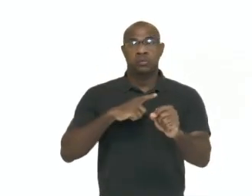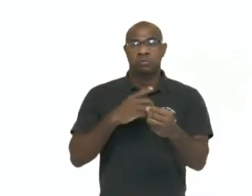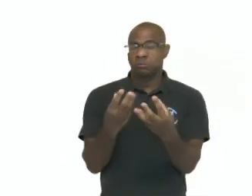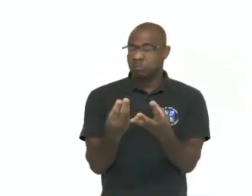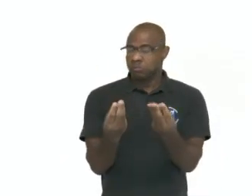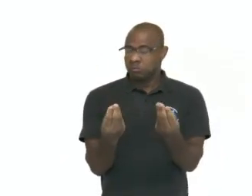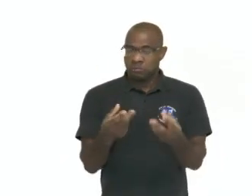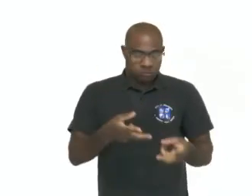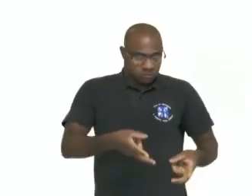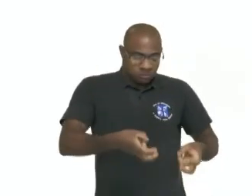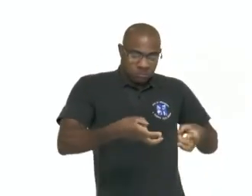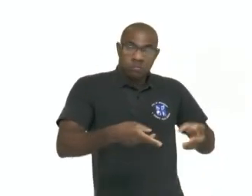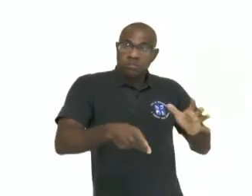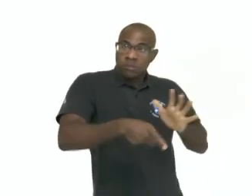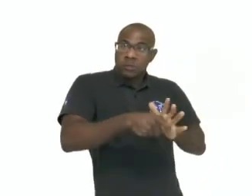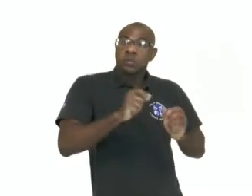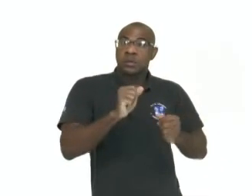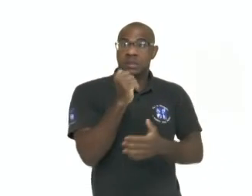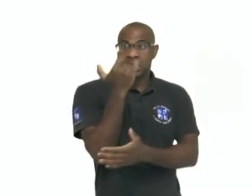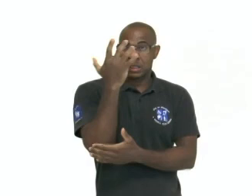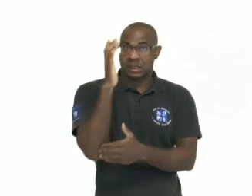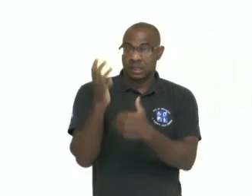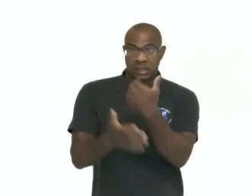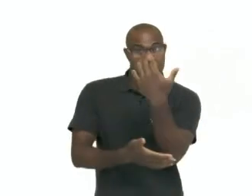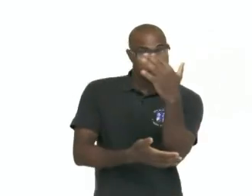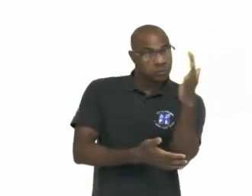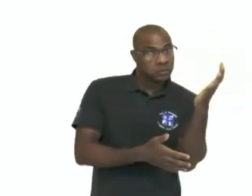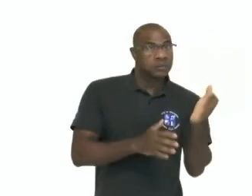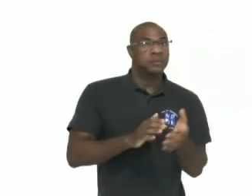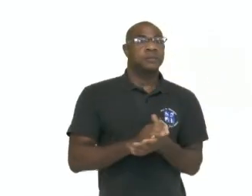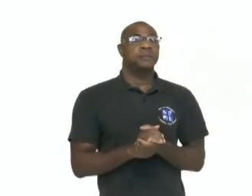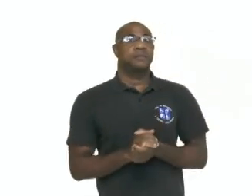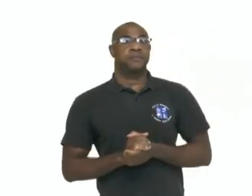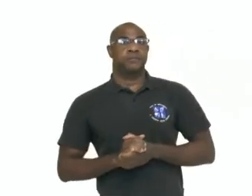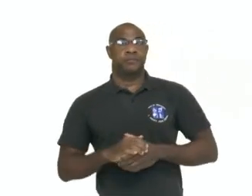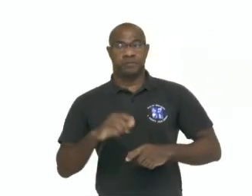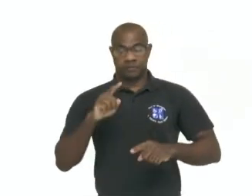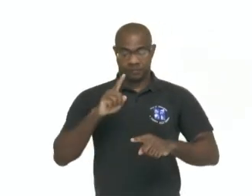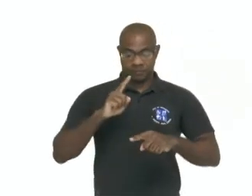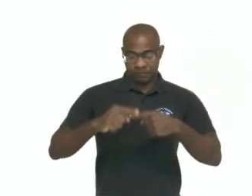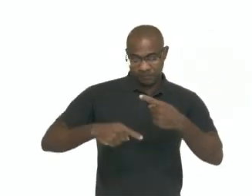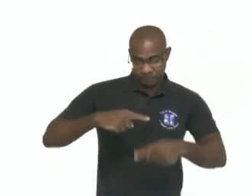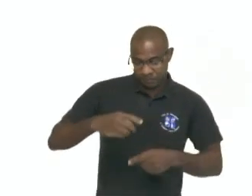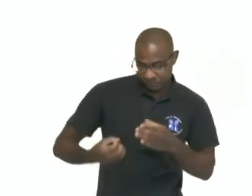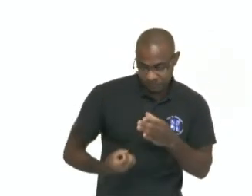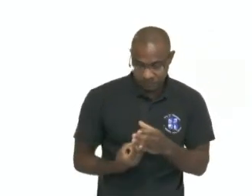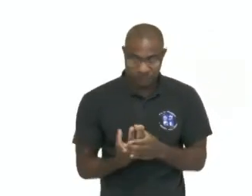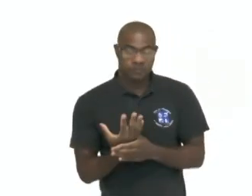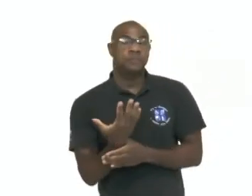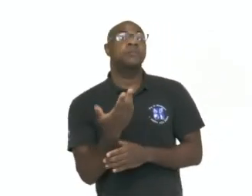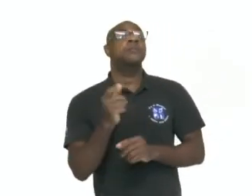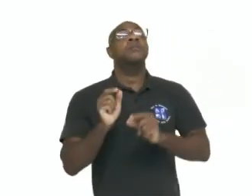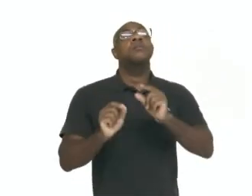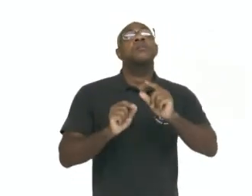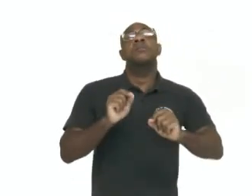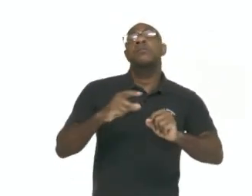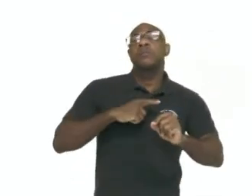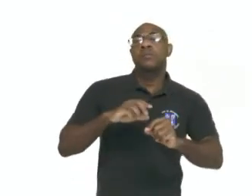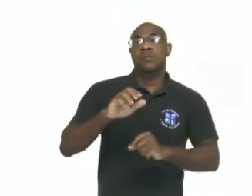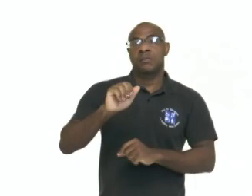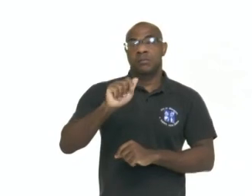e extraídos da natureza. As matérias-primas, o calcário 94% e a